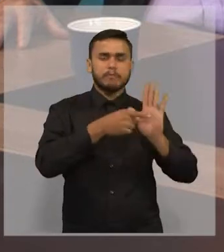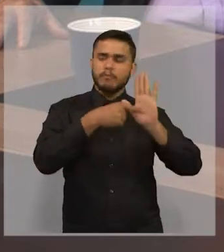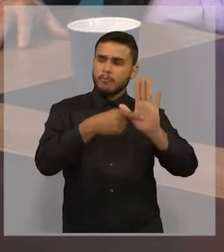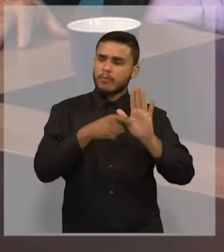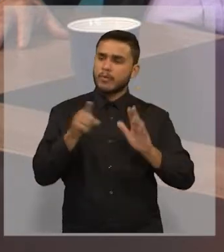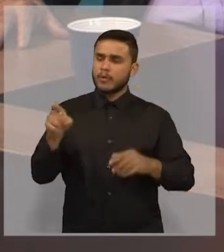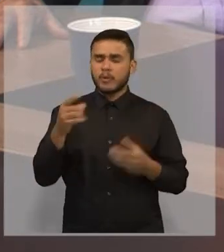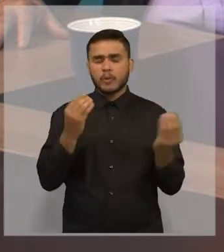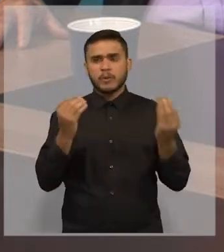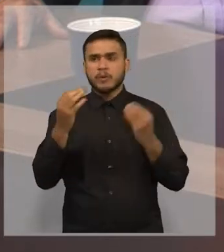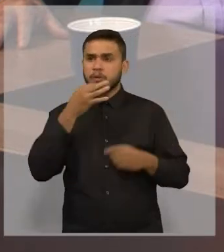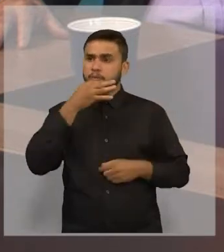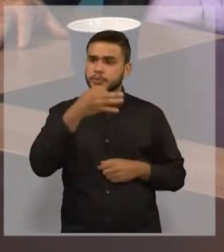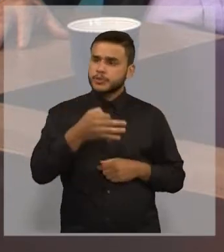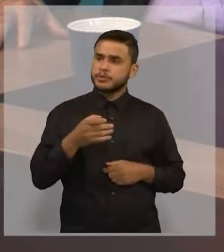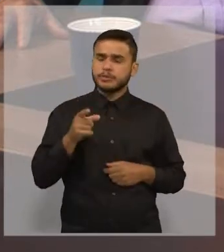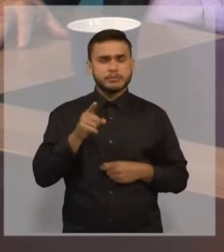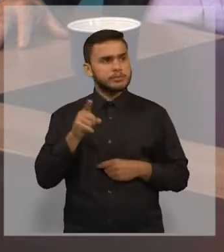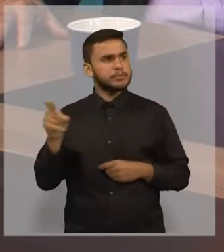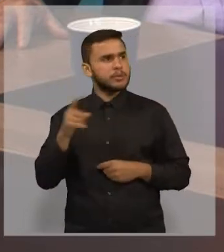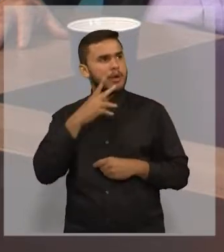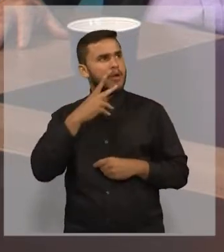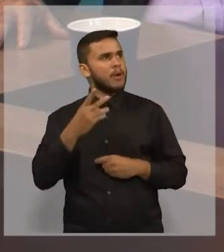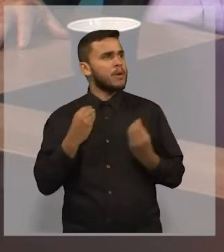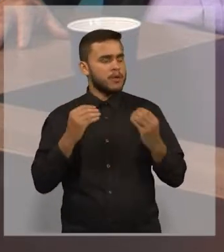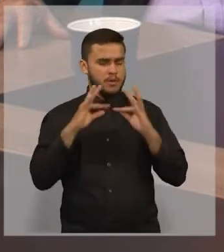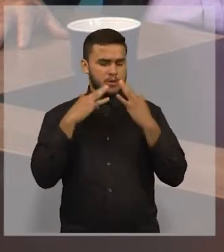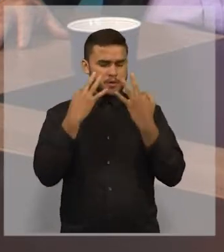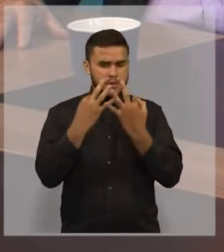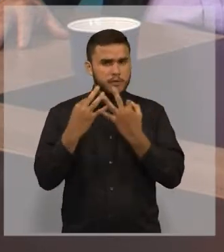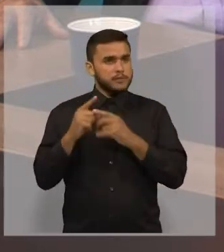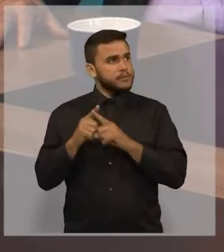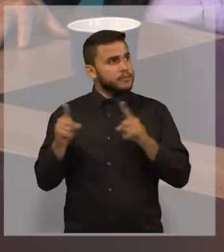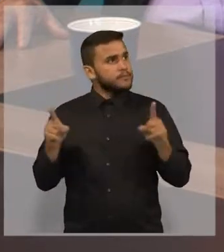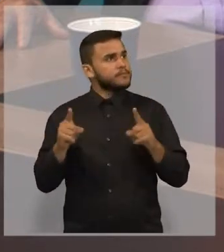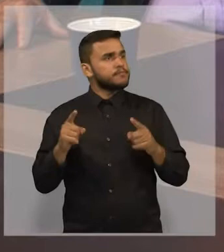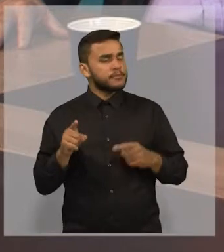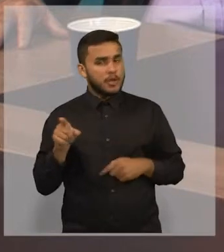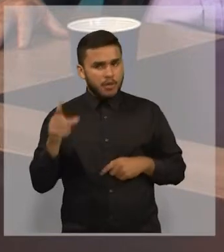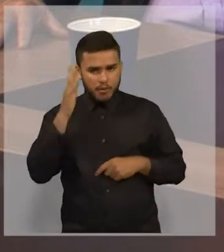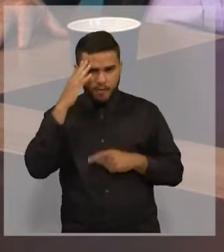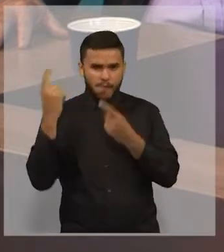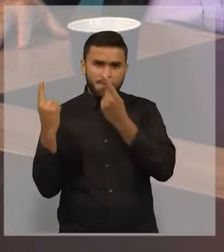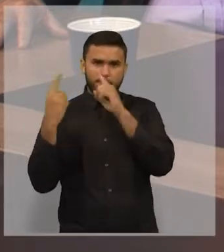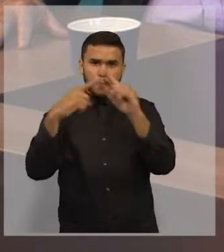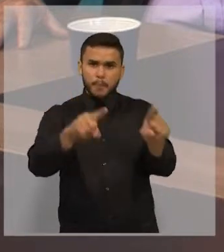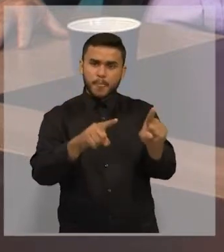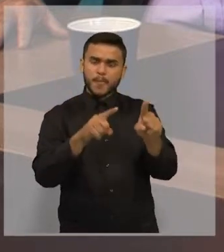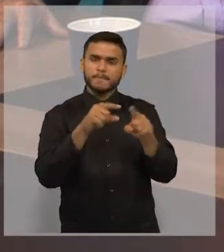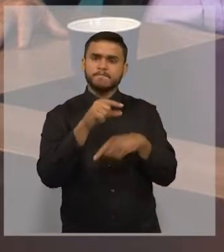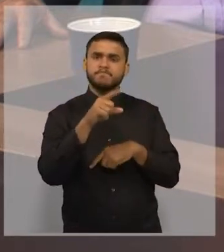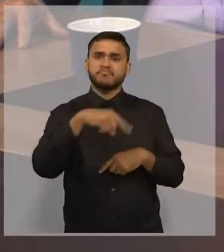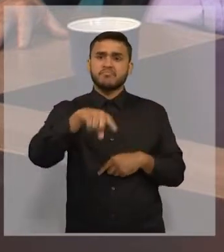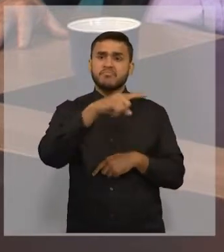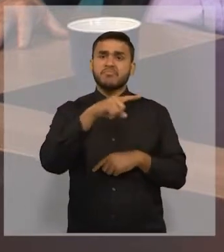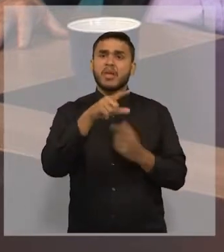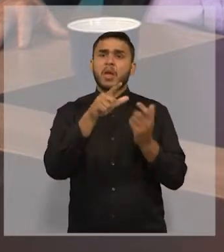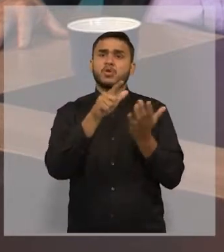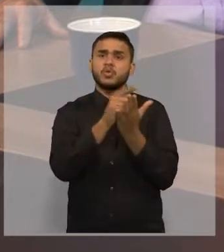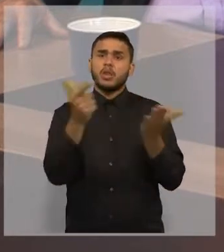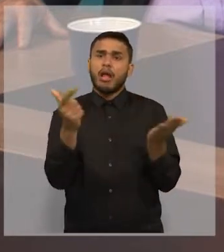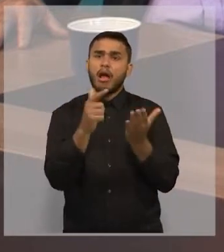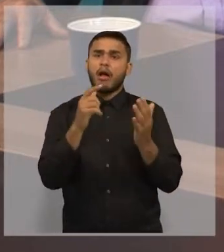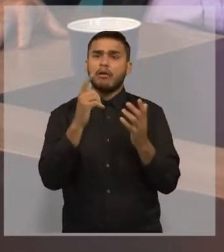elaboram as propostas, o que eles propõem, a forma como eles enfrentam a questão da justiça, como